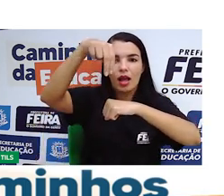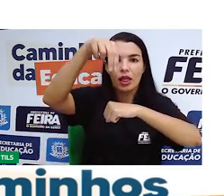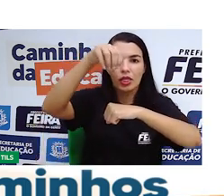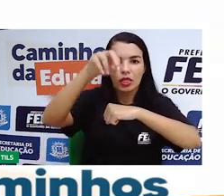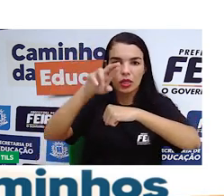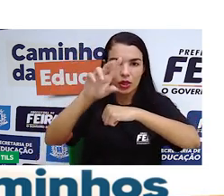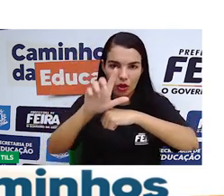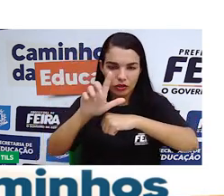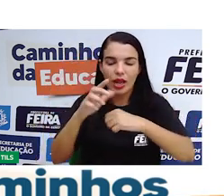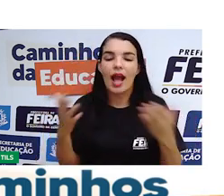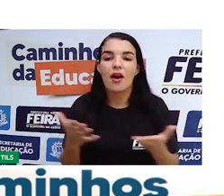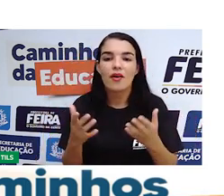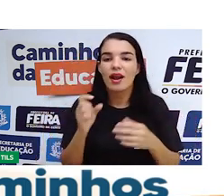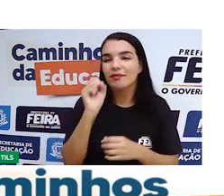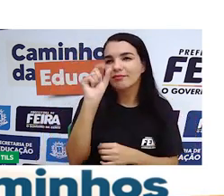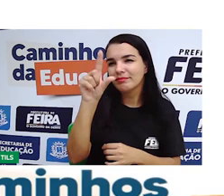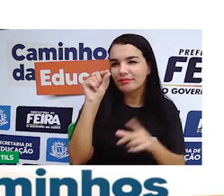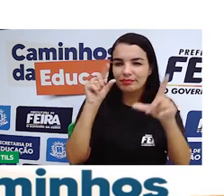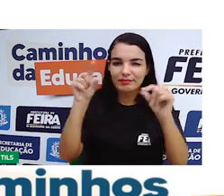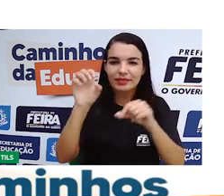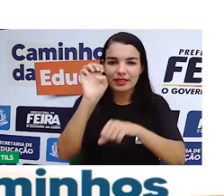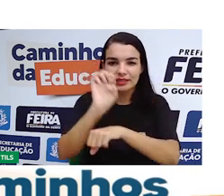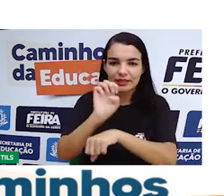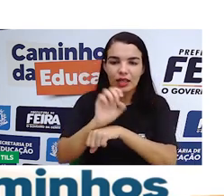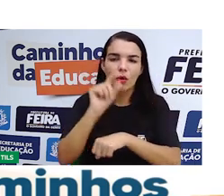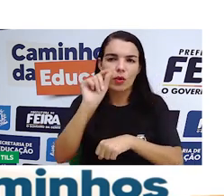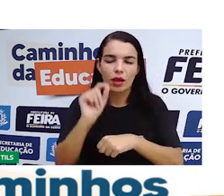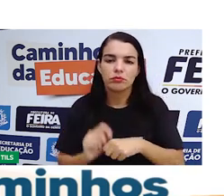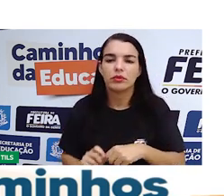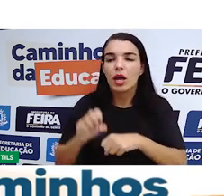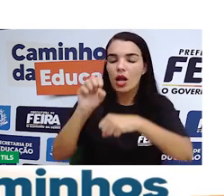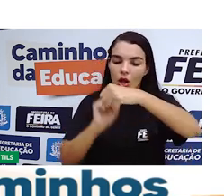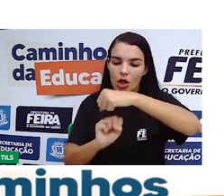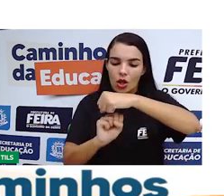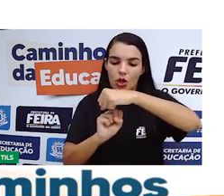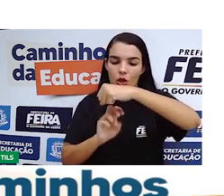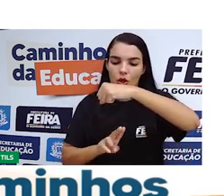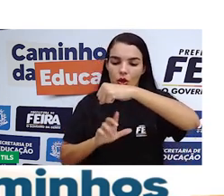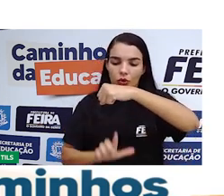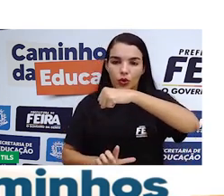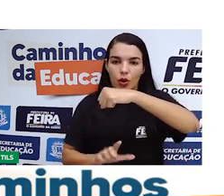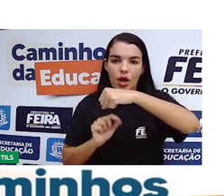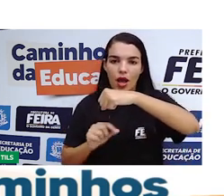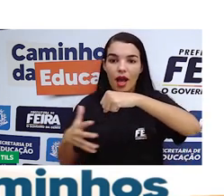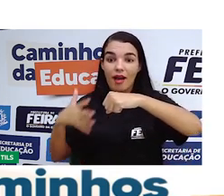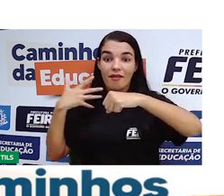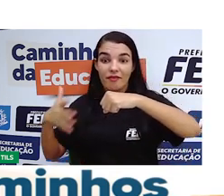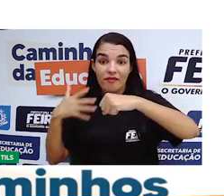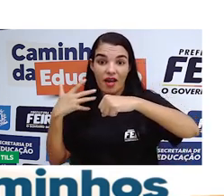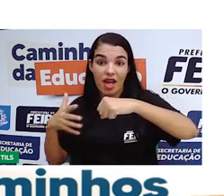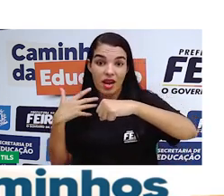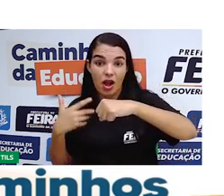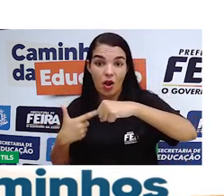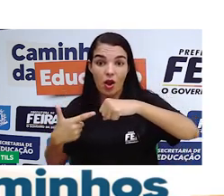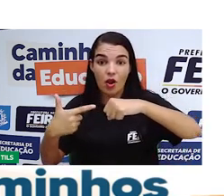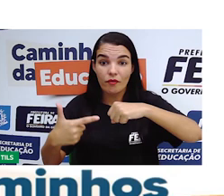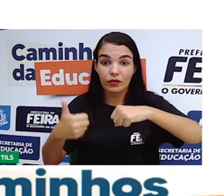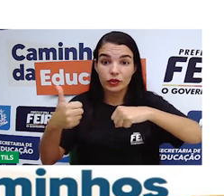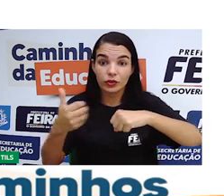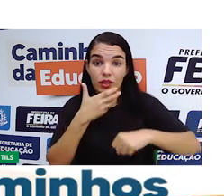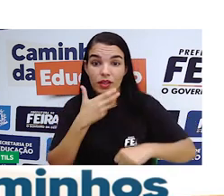detalhar as estações do ano? Em hemisfério sul, verão, 21 de dezembro até 20 de março.